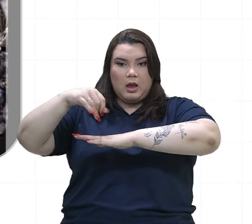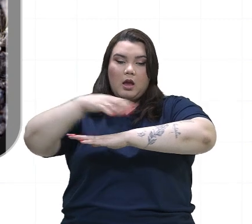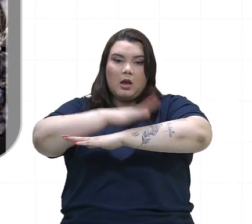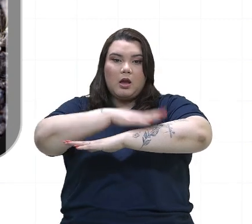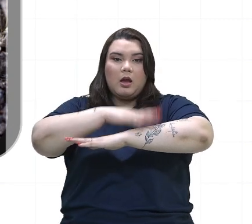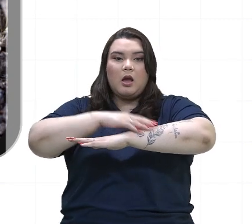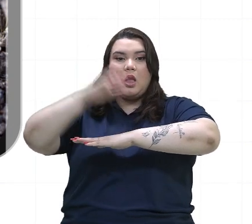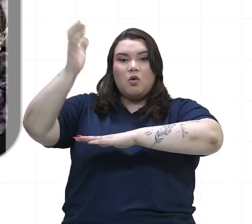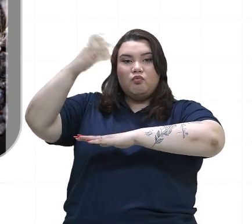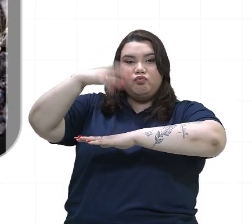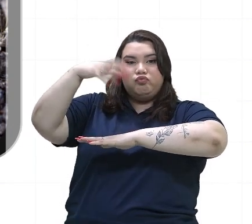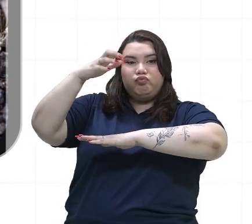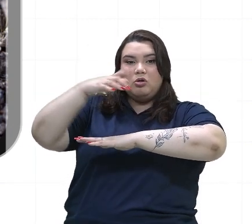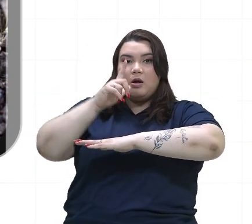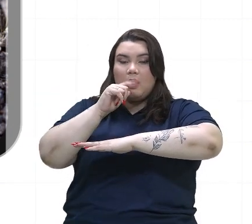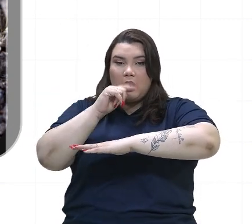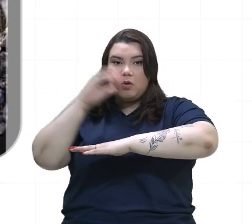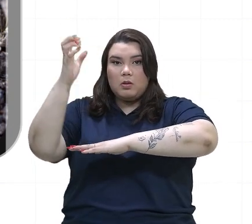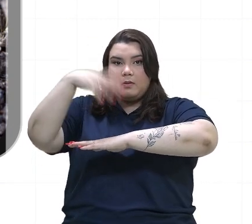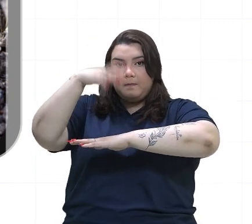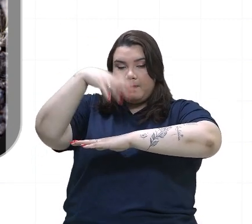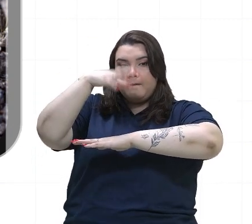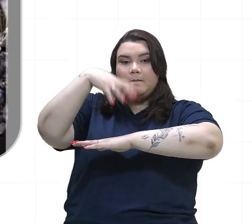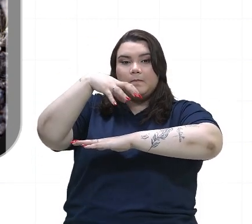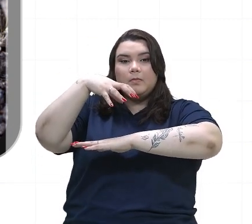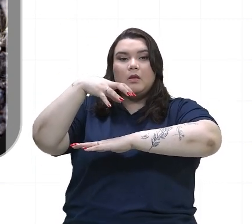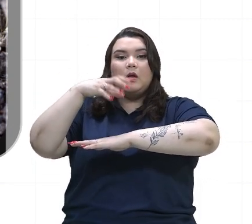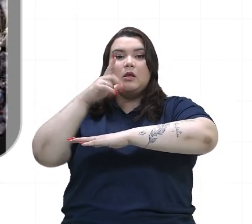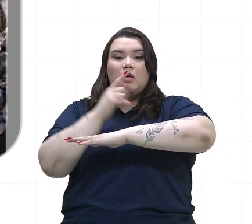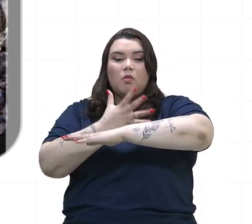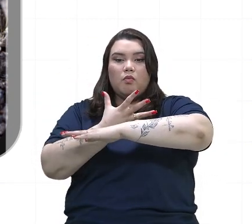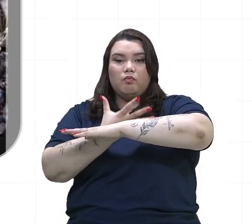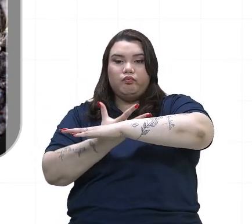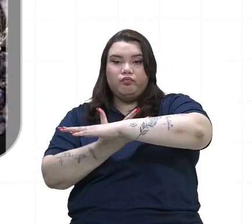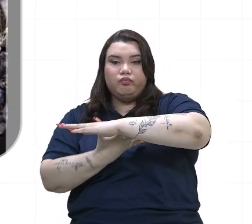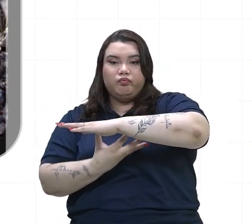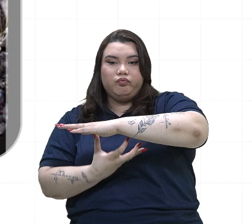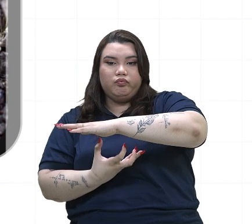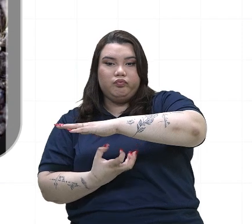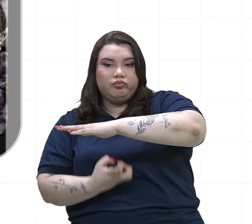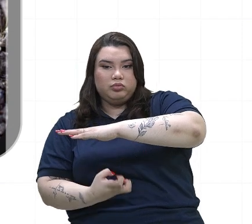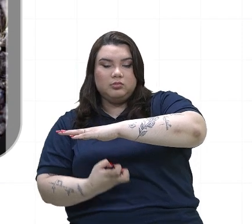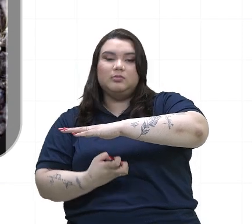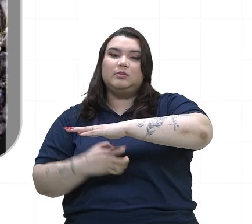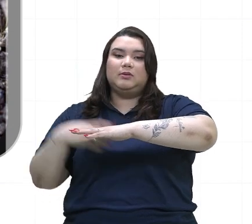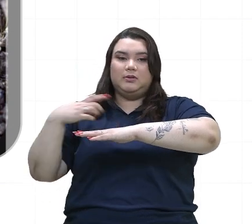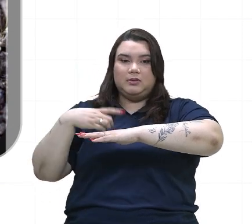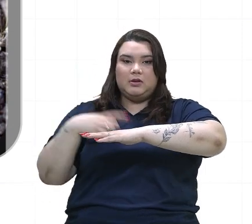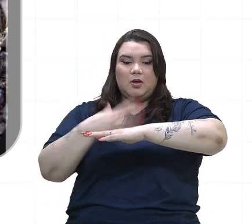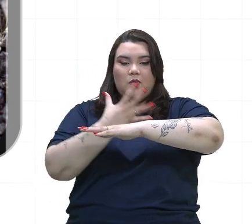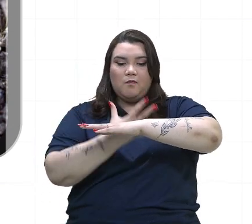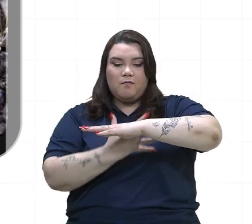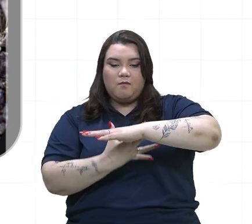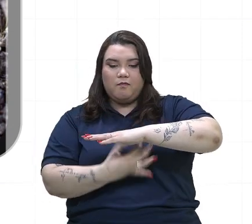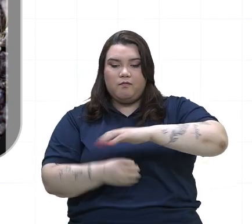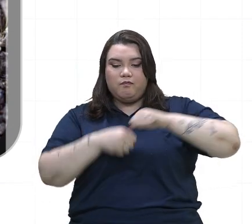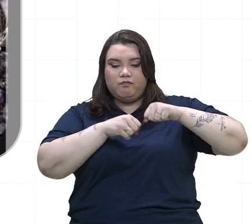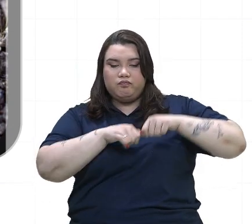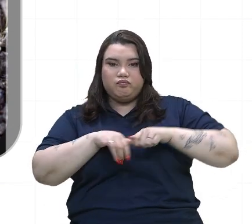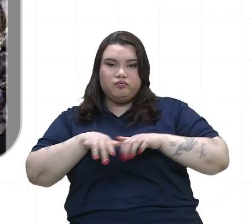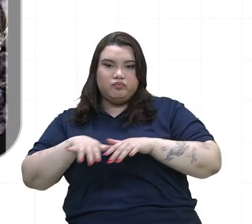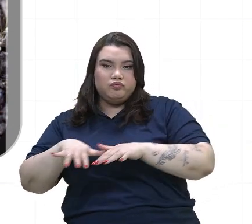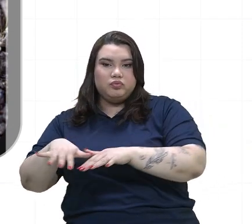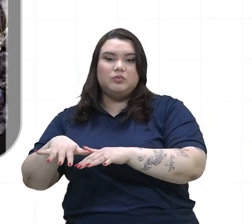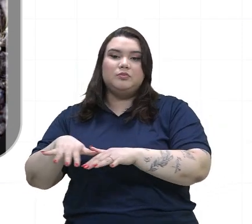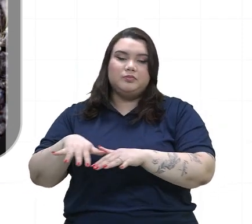de infiltração e essa água que infiltra acaba percolando e chegando ali aos rios subterrâneos, aos lençóis freáticos,